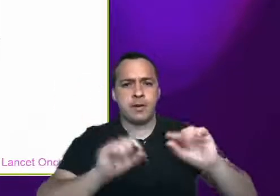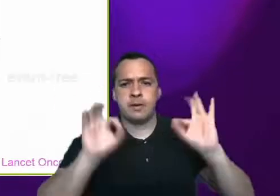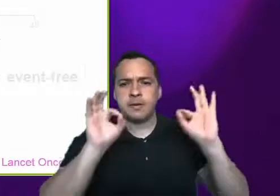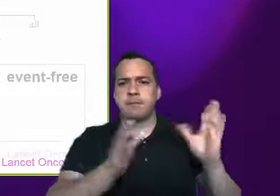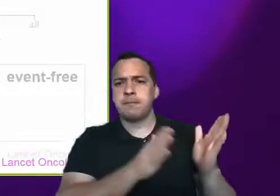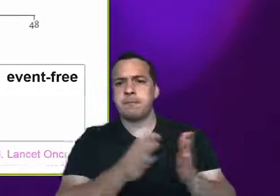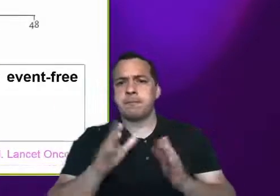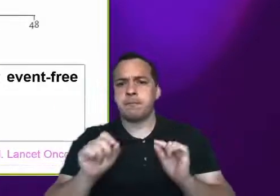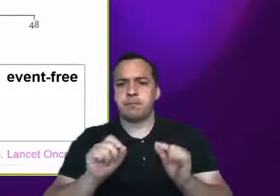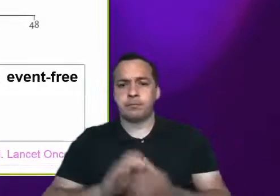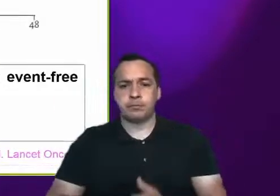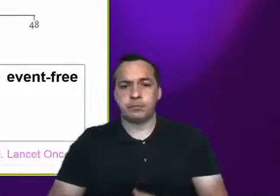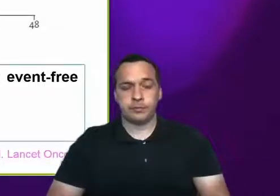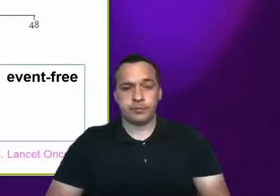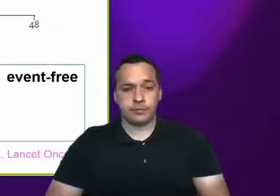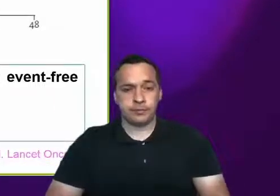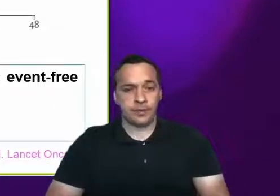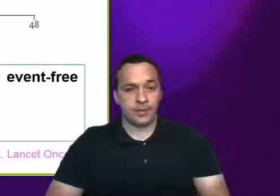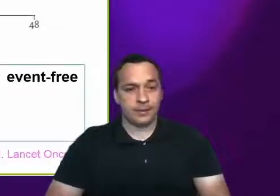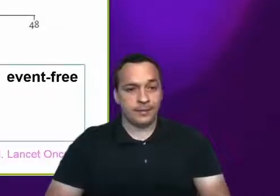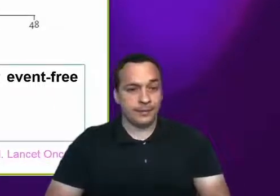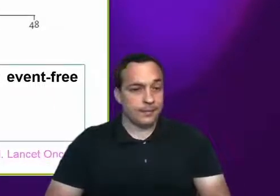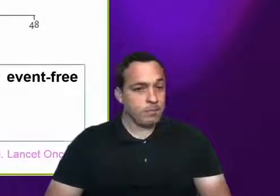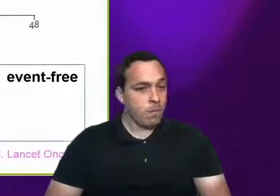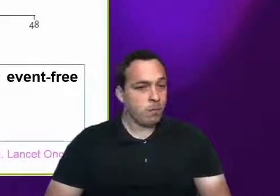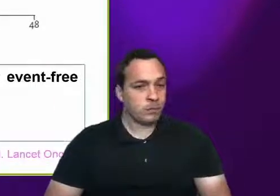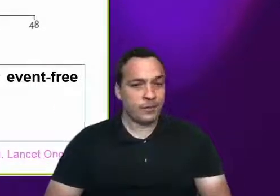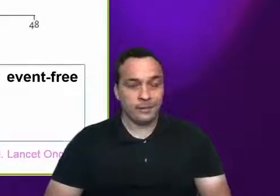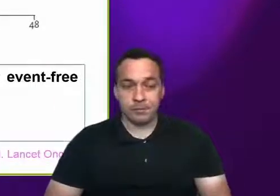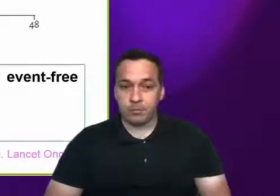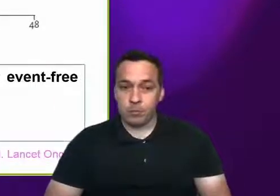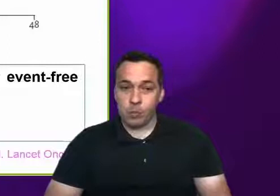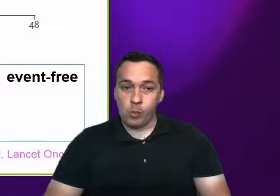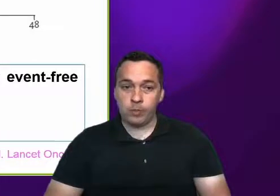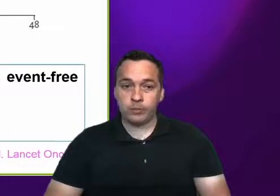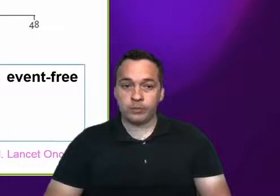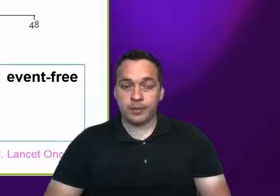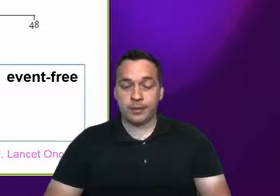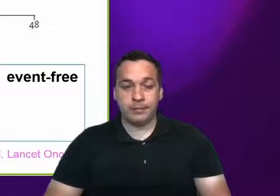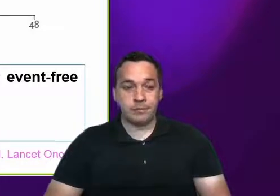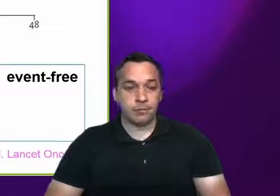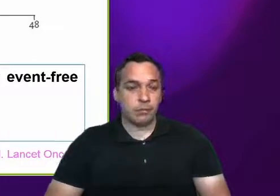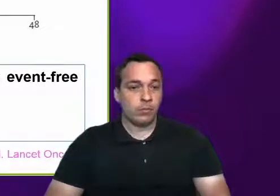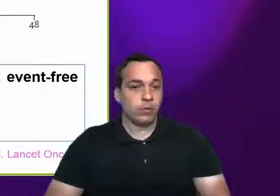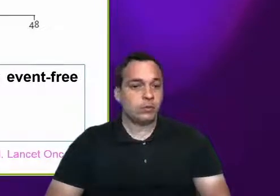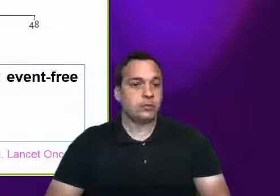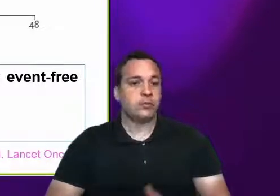durante esse período. Esses são os resultados desse protocolo, no